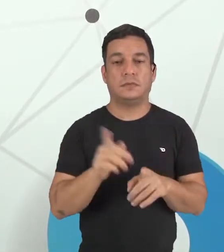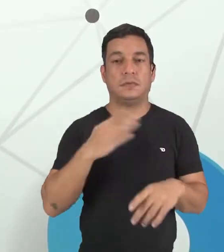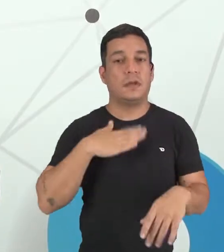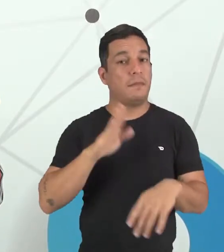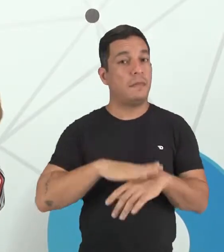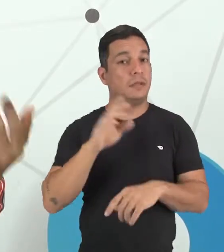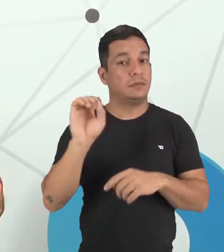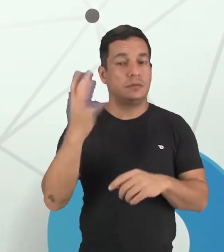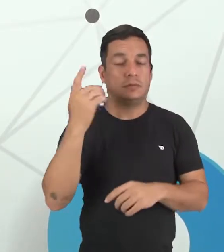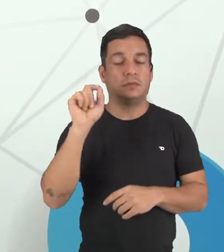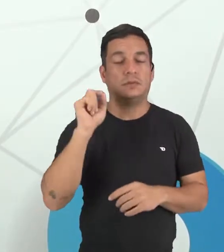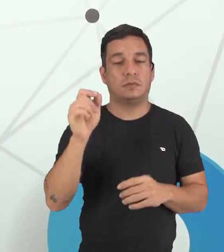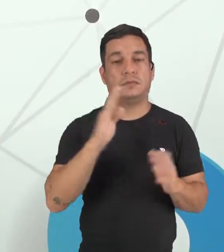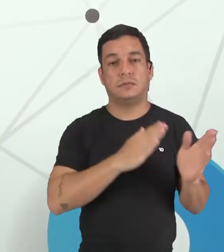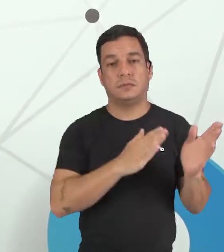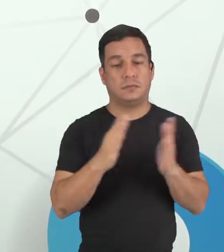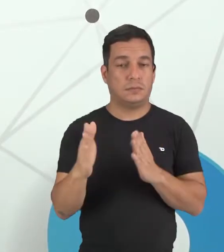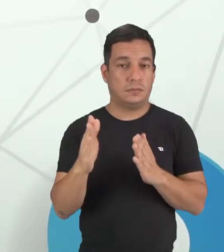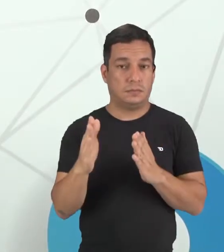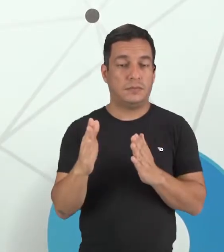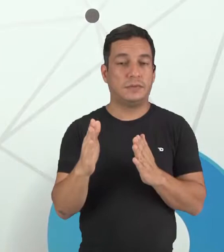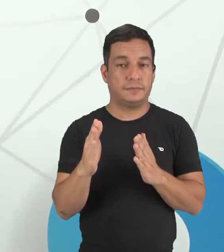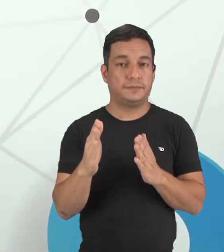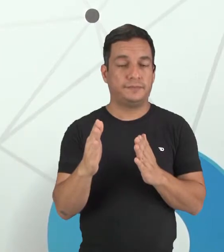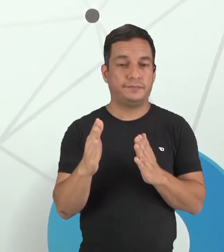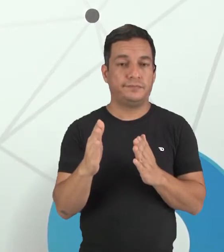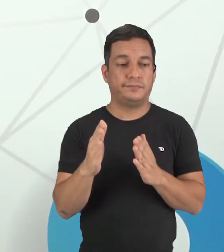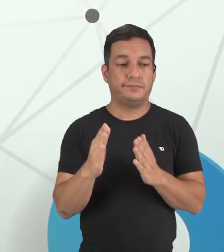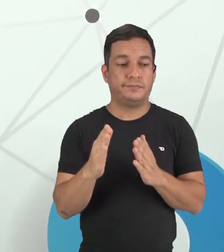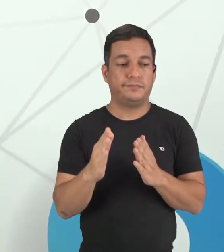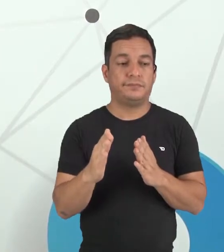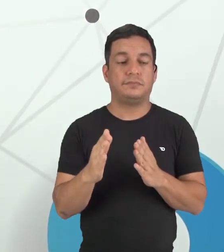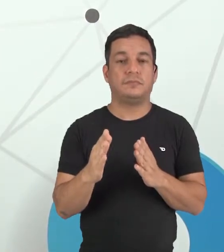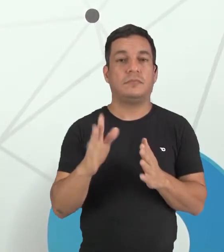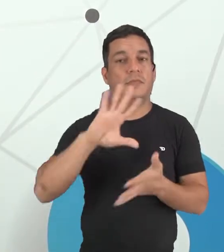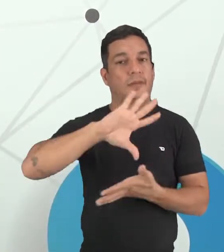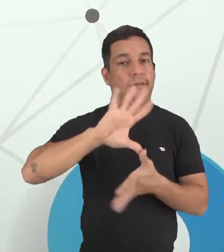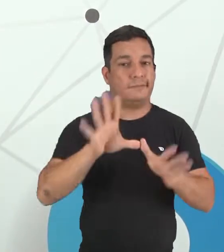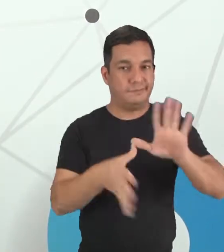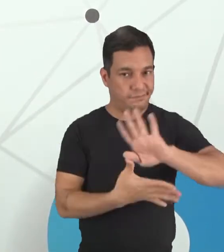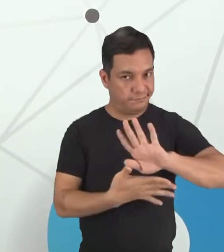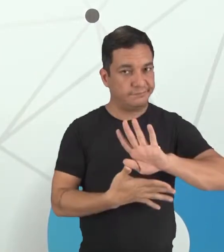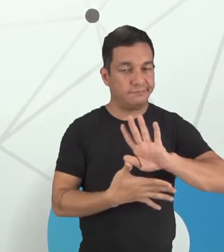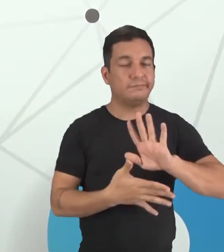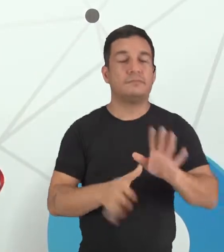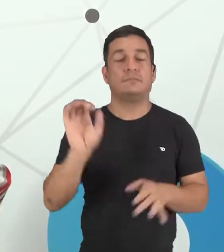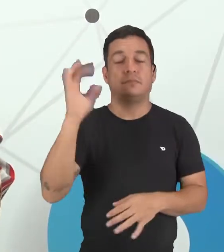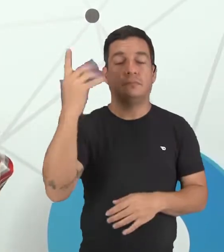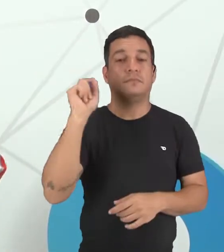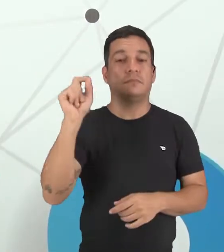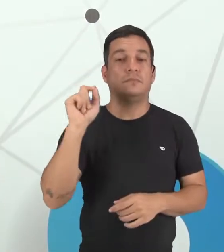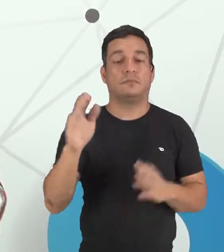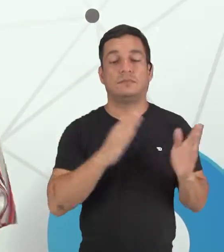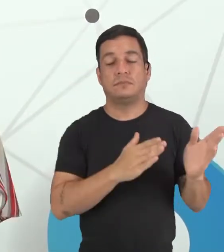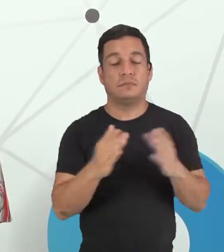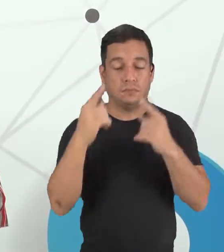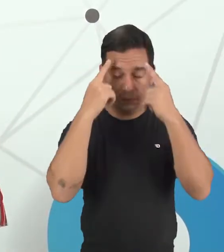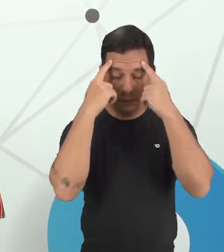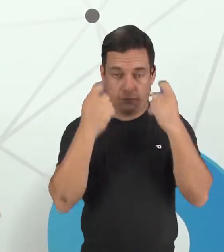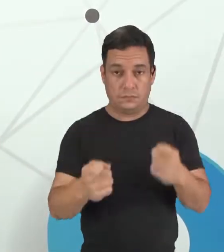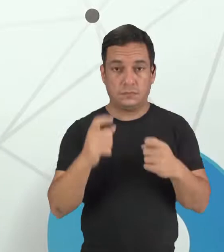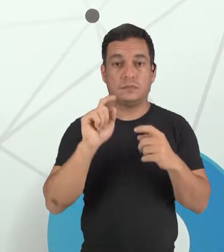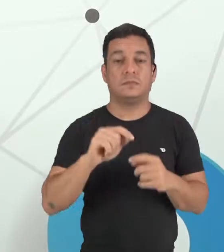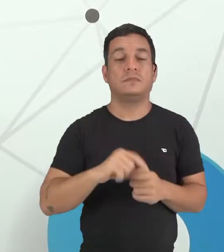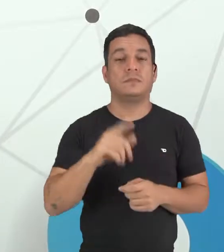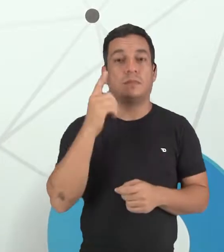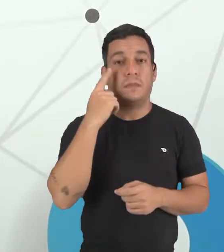que mais ficou evidenciada durante esse período de pandemia. E ela acontece muito no ciclo da violência, que